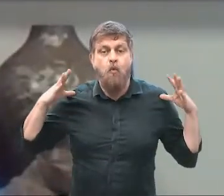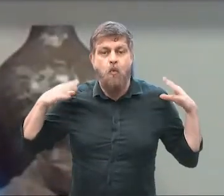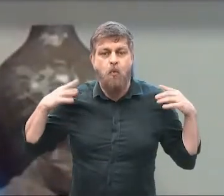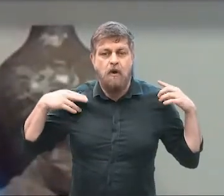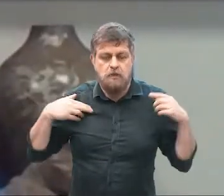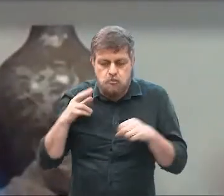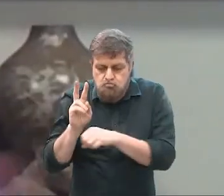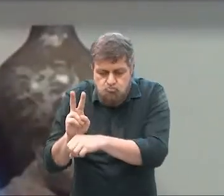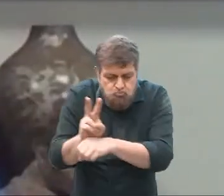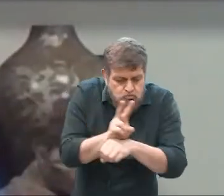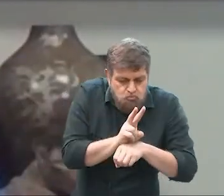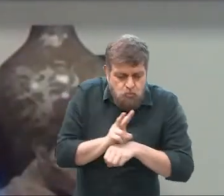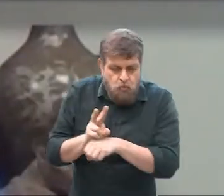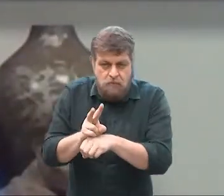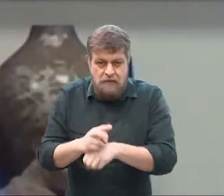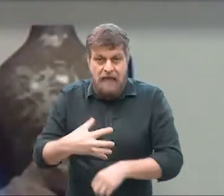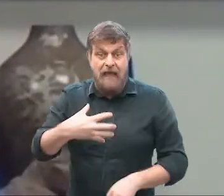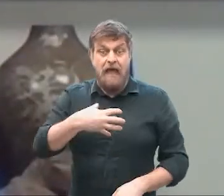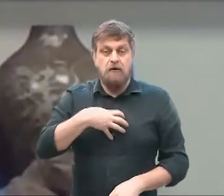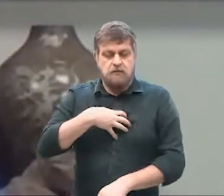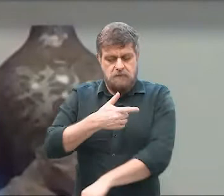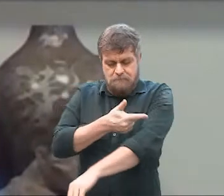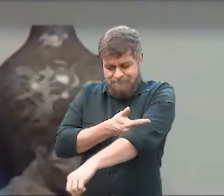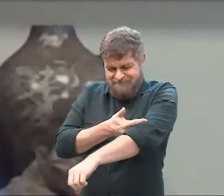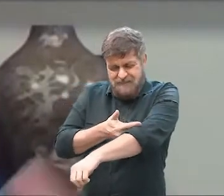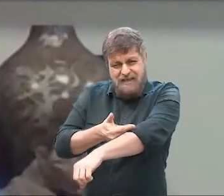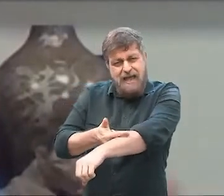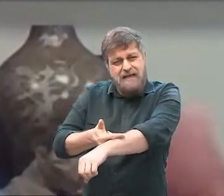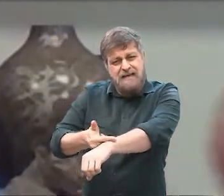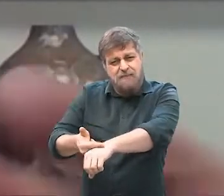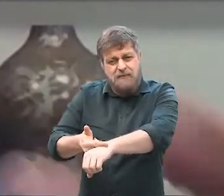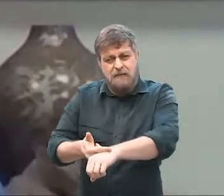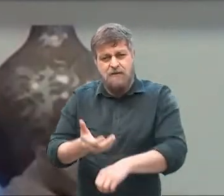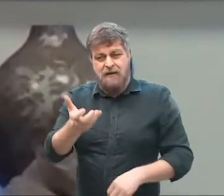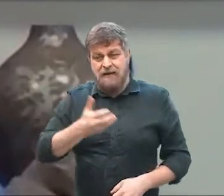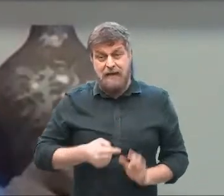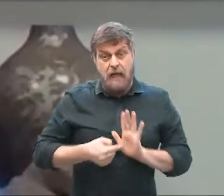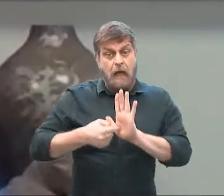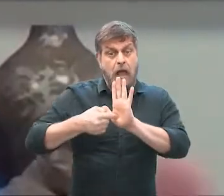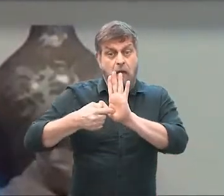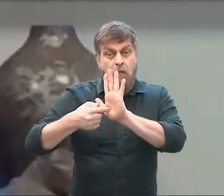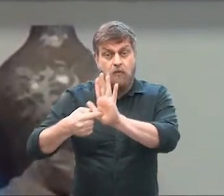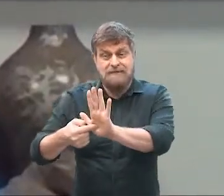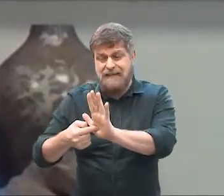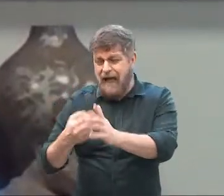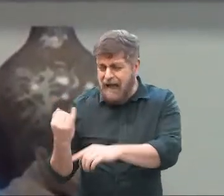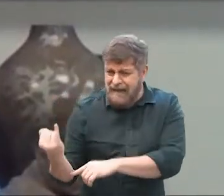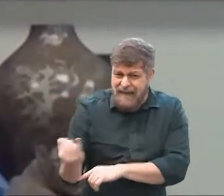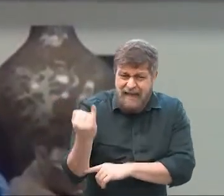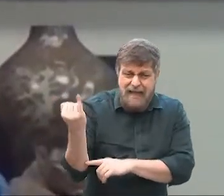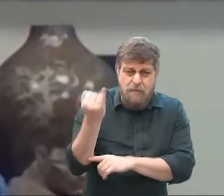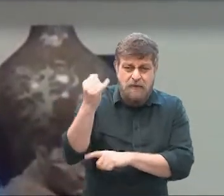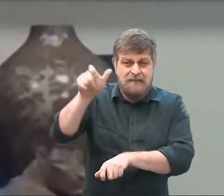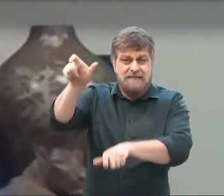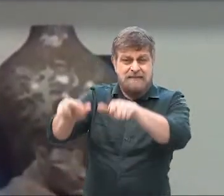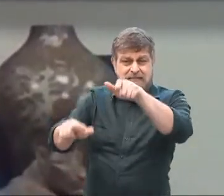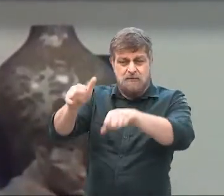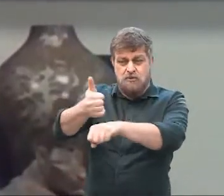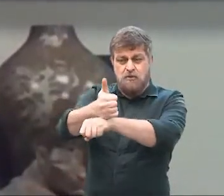falar assim, que é uma maneira respeitosa, é uma maneira de tentar dar a dimensão do que significa essas